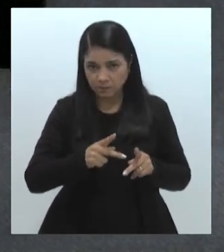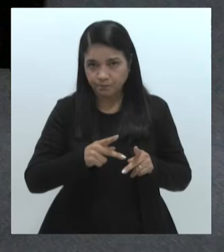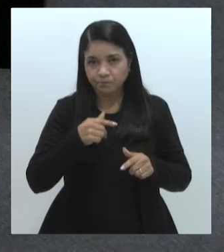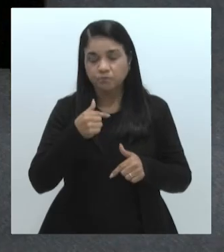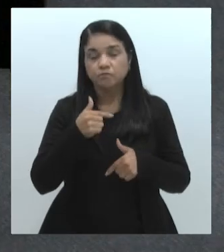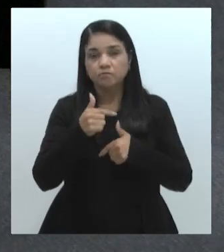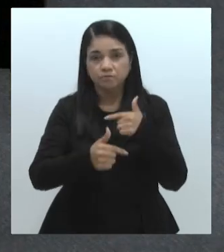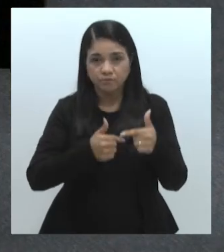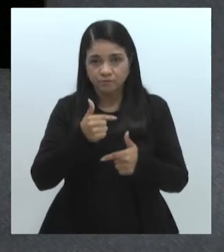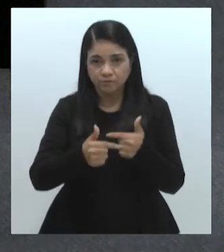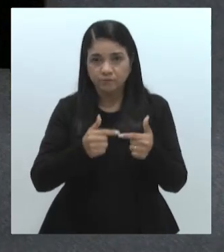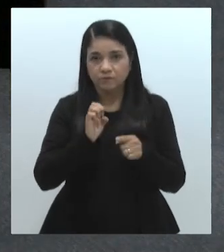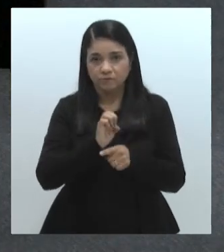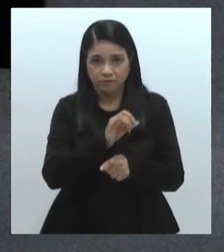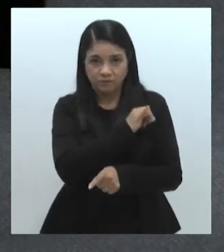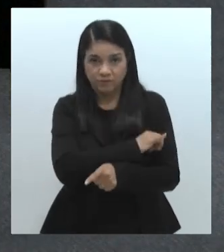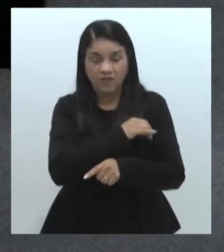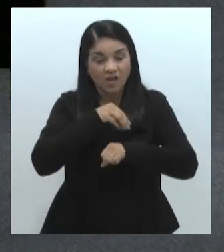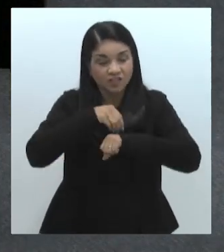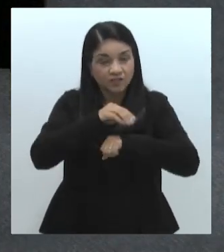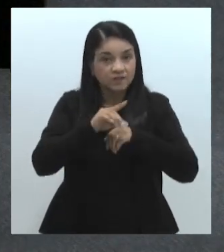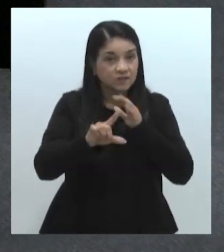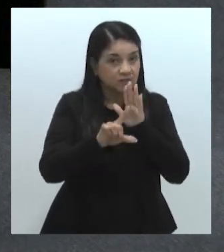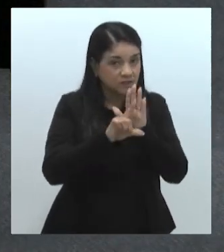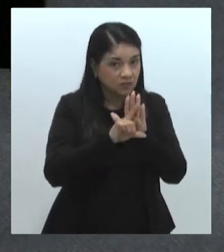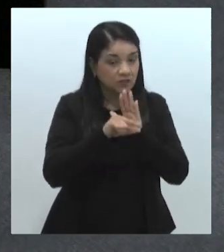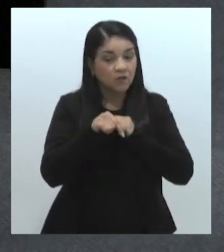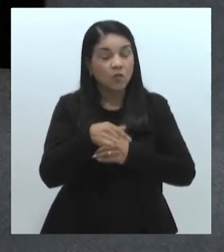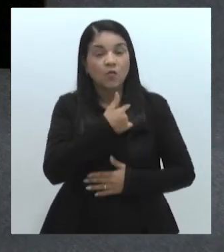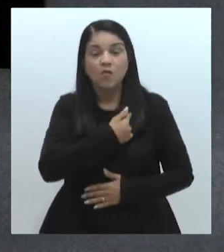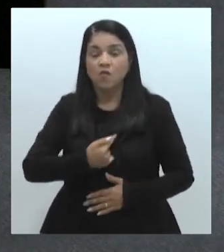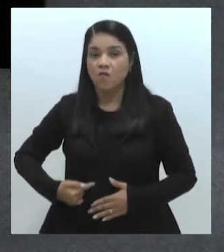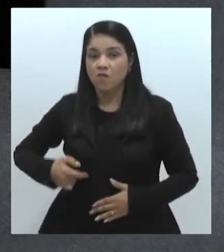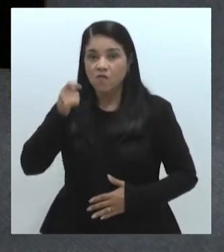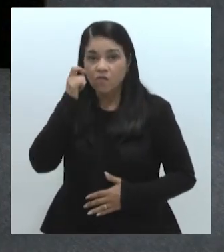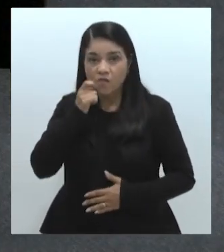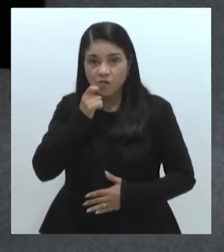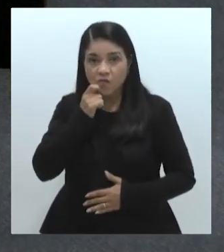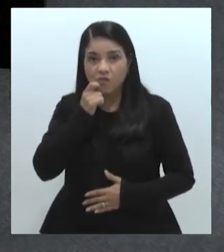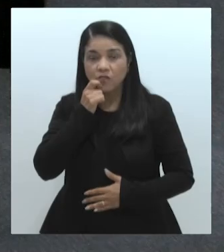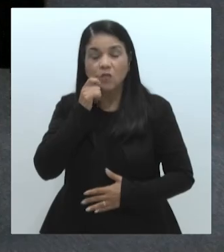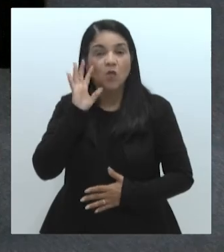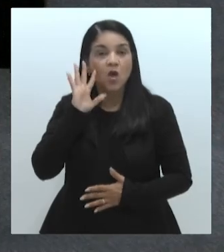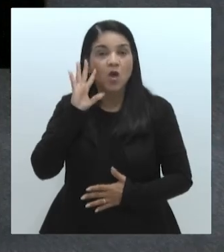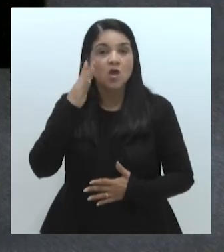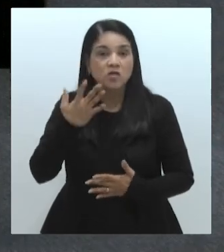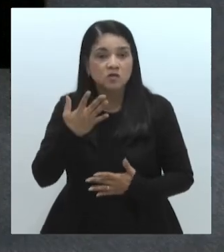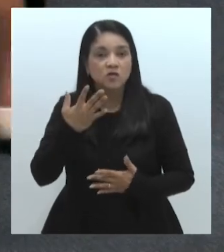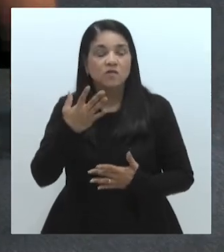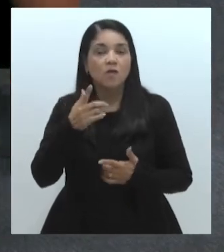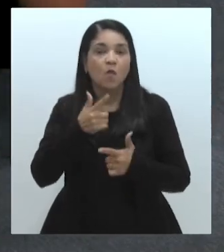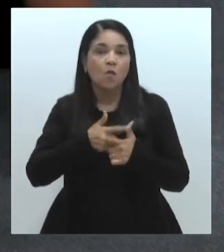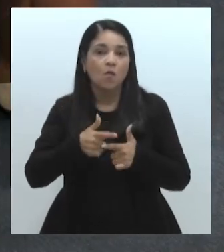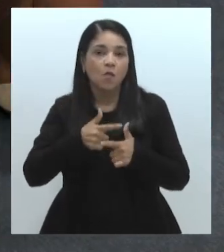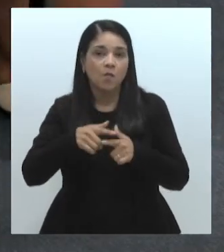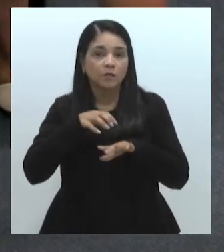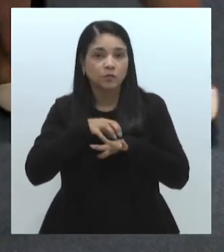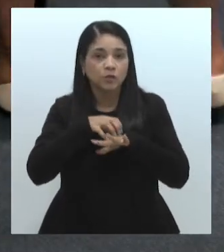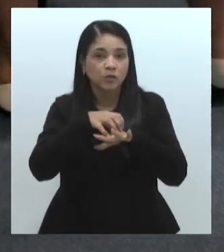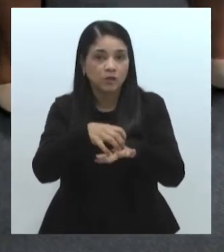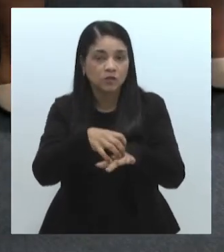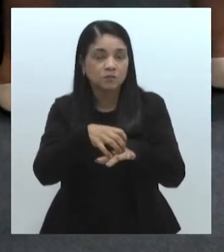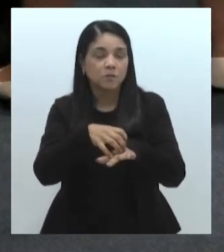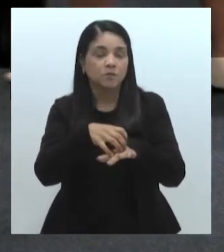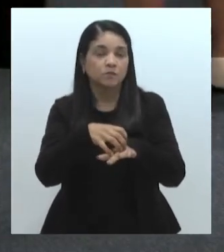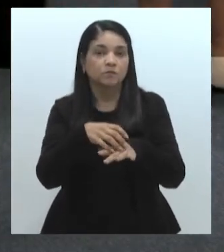indicação legislativa é para que o governador tome frente do que tem acontecido no transporte do Rio de Janeiro e